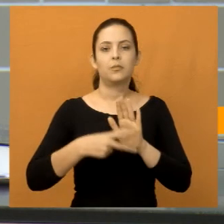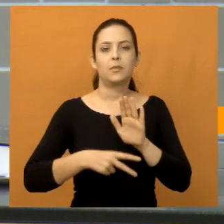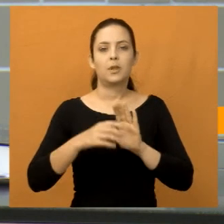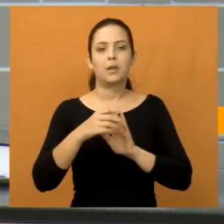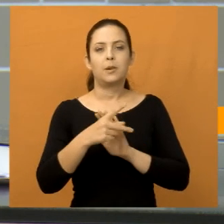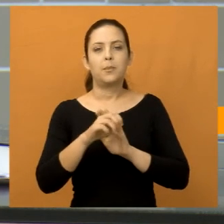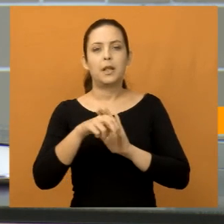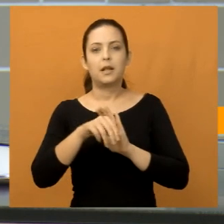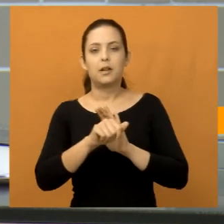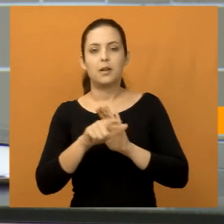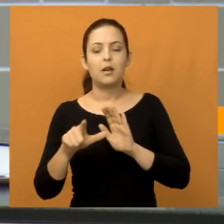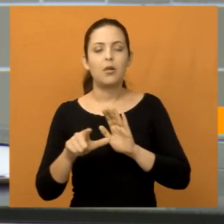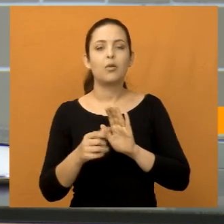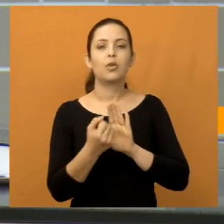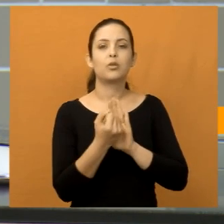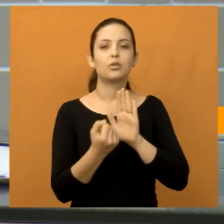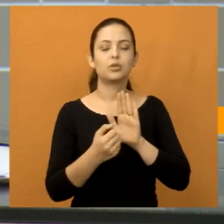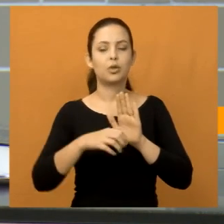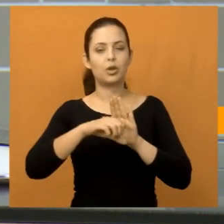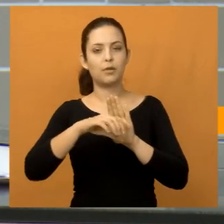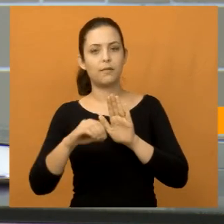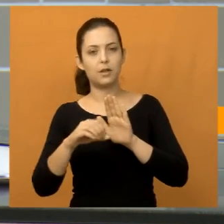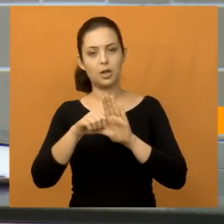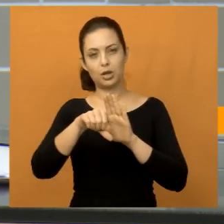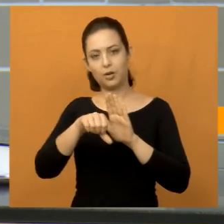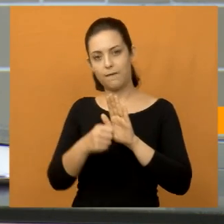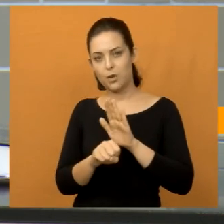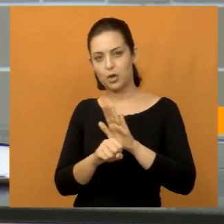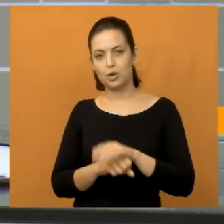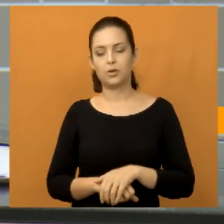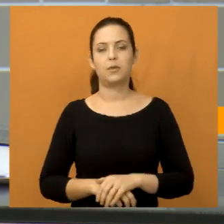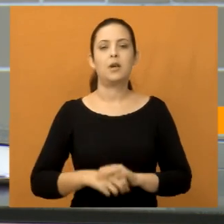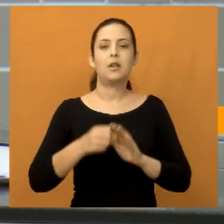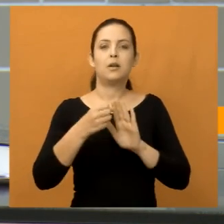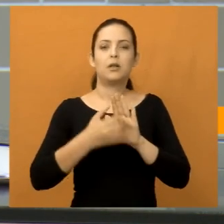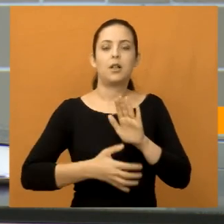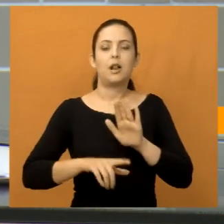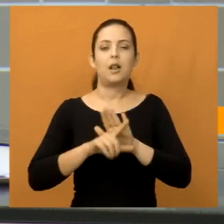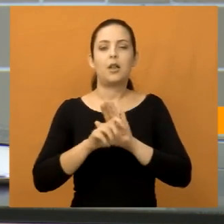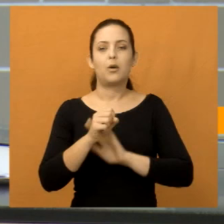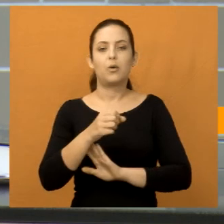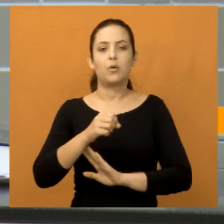Código Penal, artigos 90 e 98, ambos da Lei nº